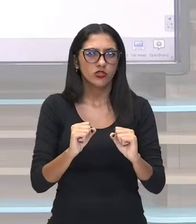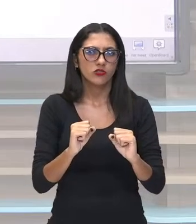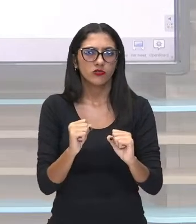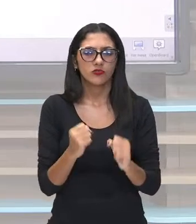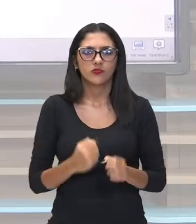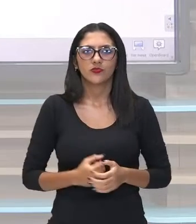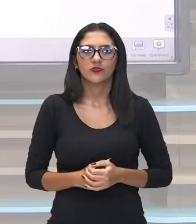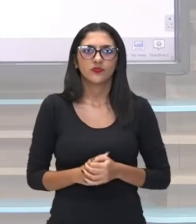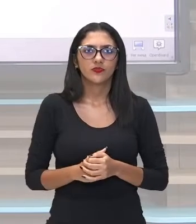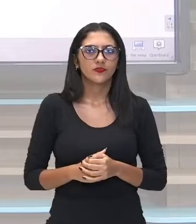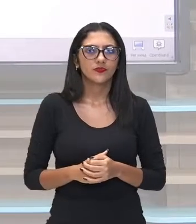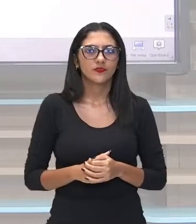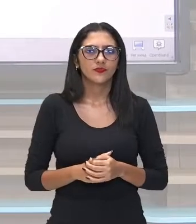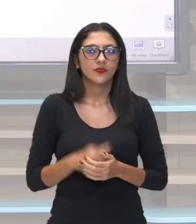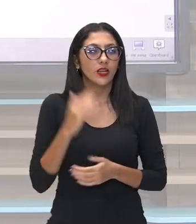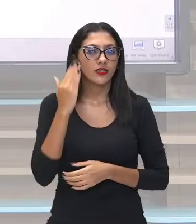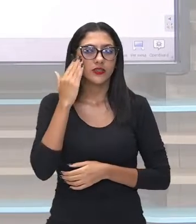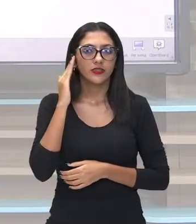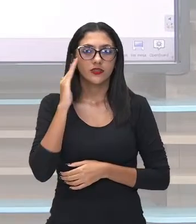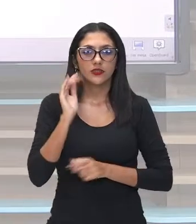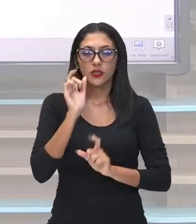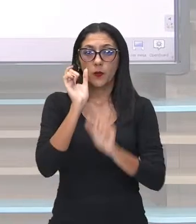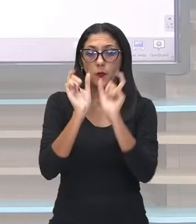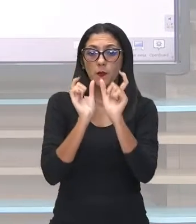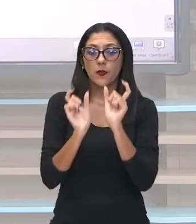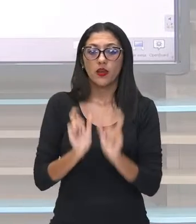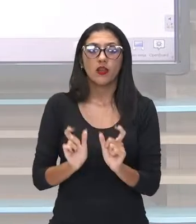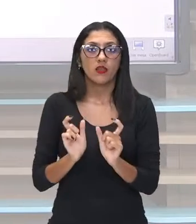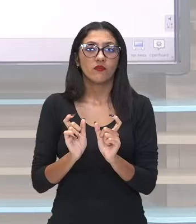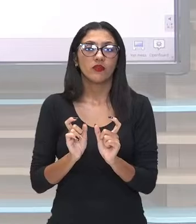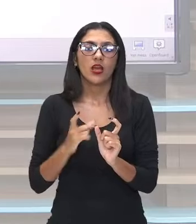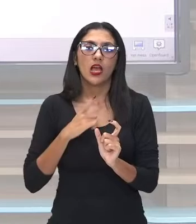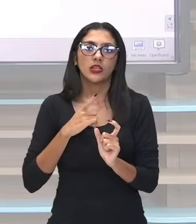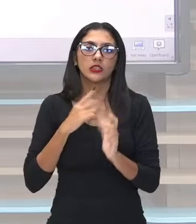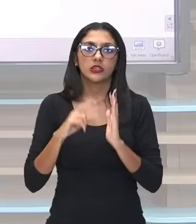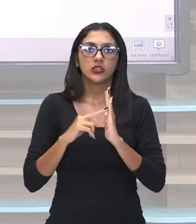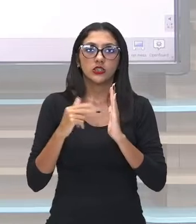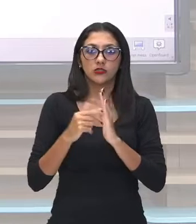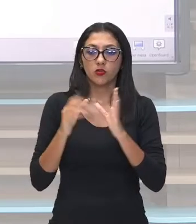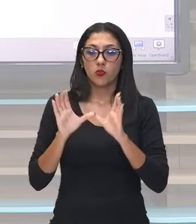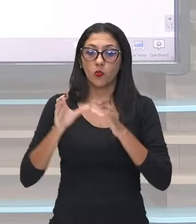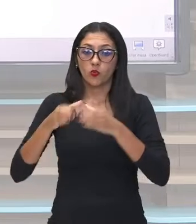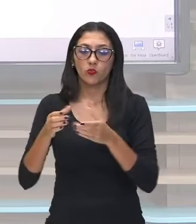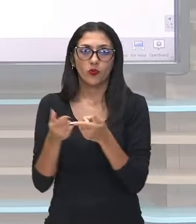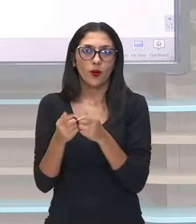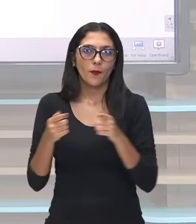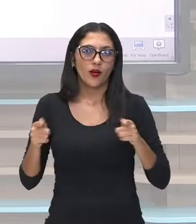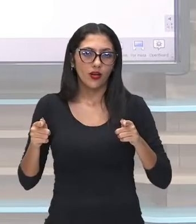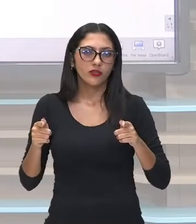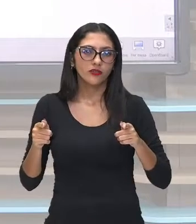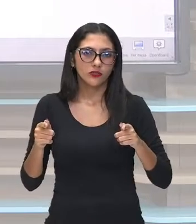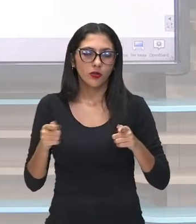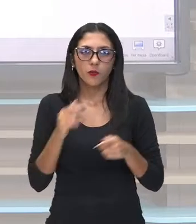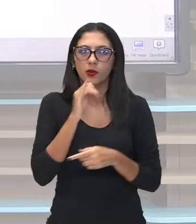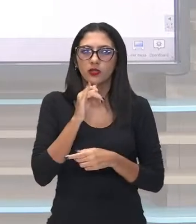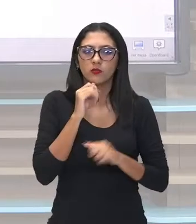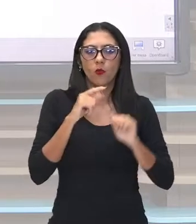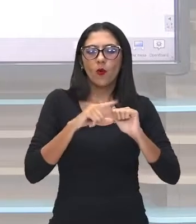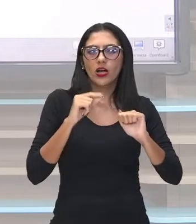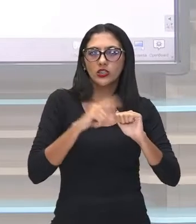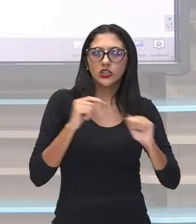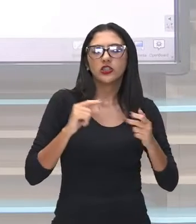compreender, né, as palavras que fazem parte da classe gramatical, por exemplo, que é um artigo,